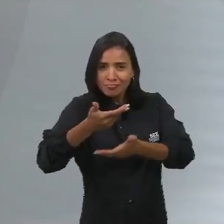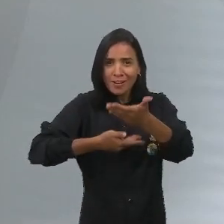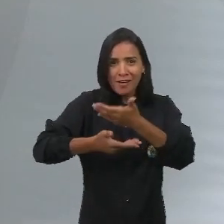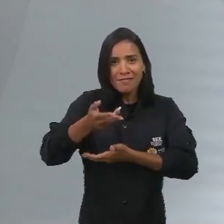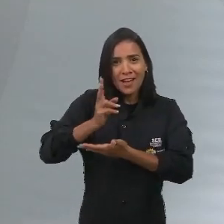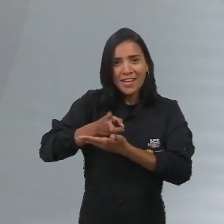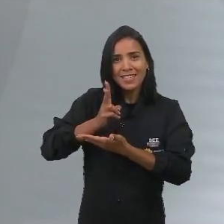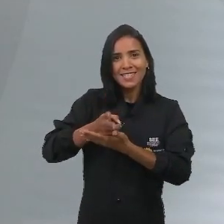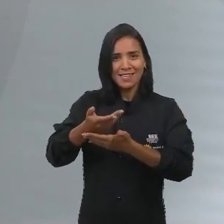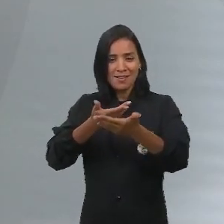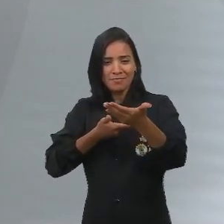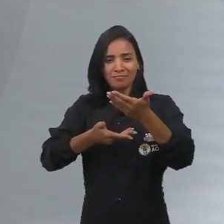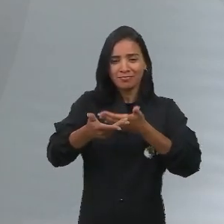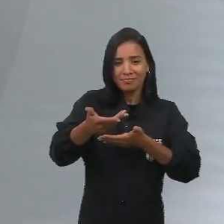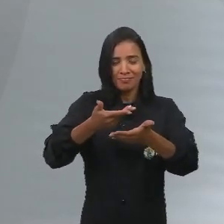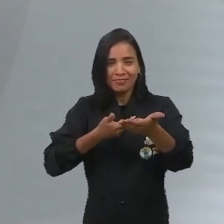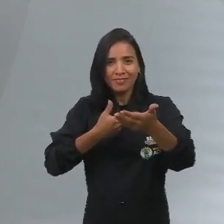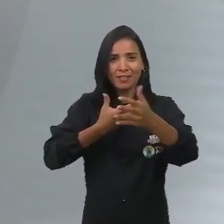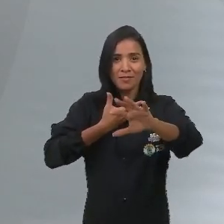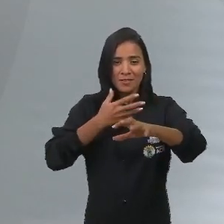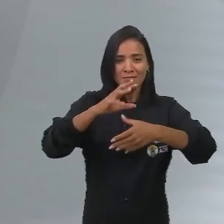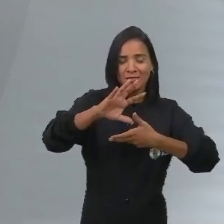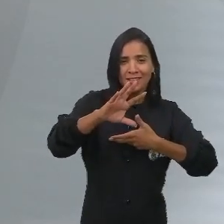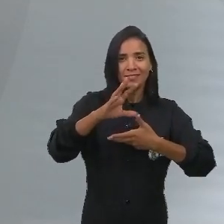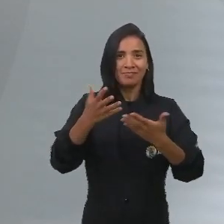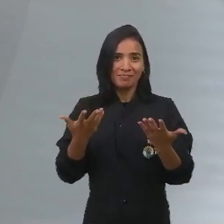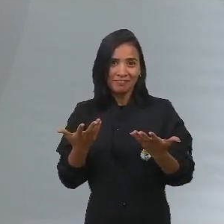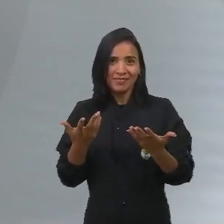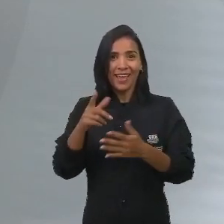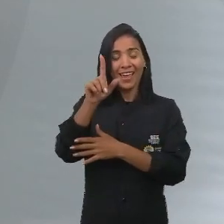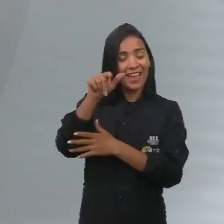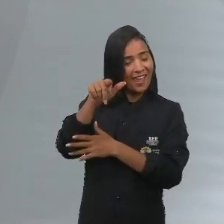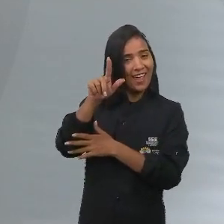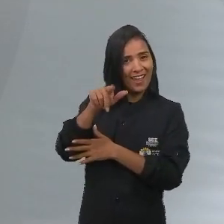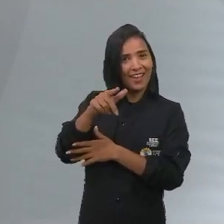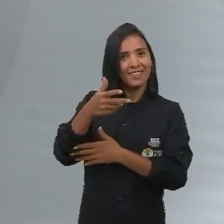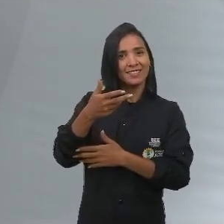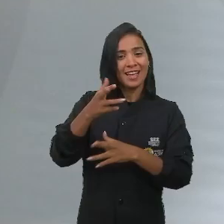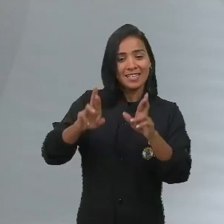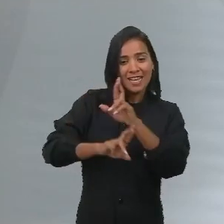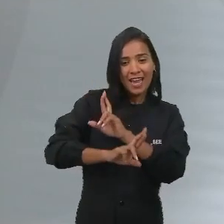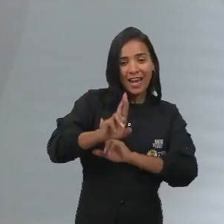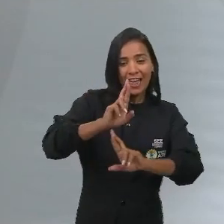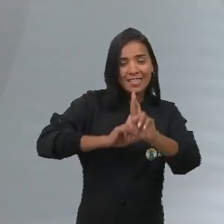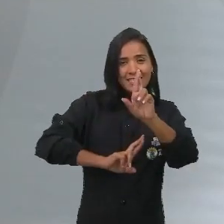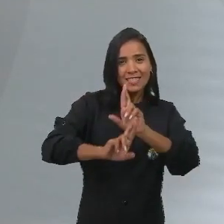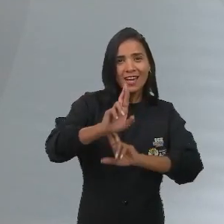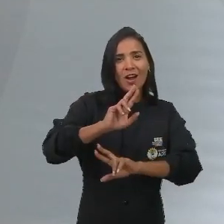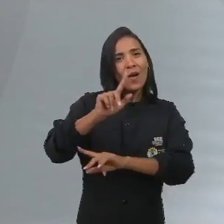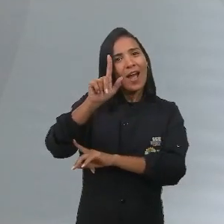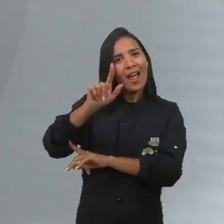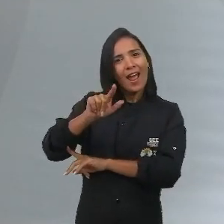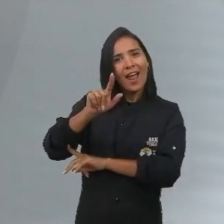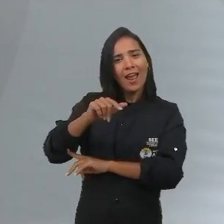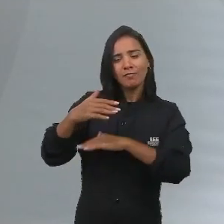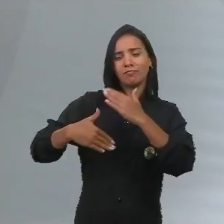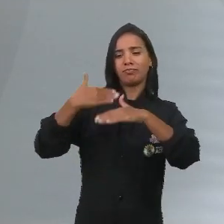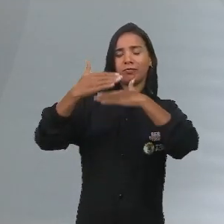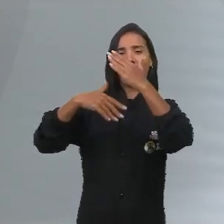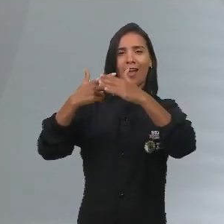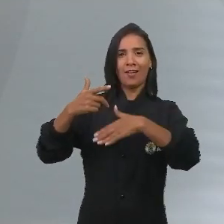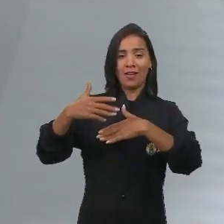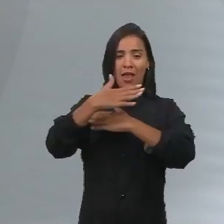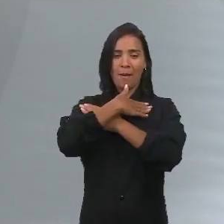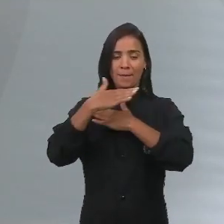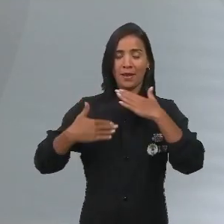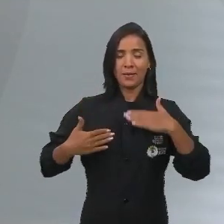intercâmbio de saberes e esses saberes eles vão ser ã aplicados ou desenvolvidos no aspecto corporal aqui quando